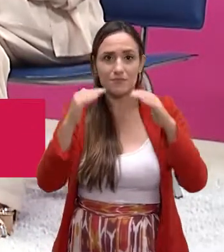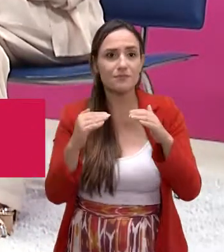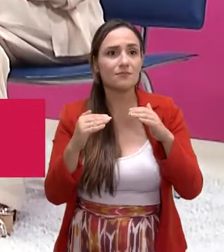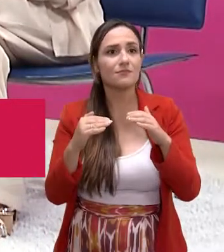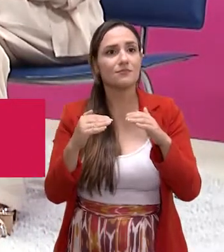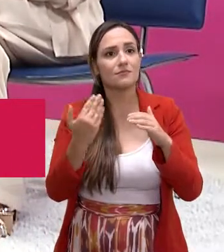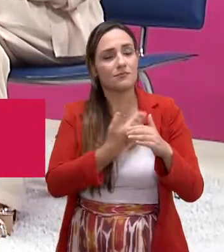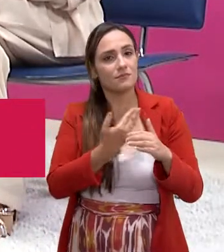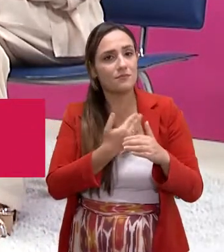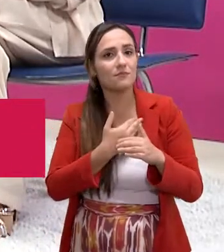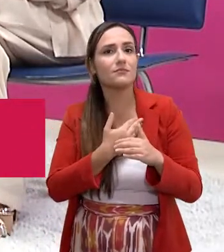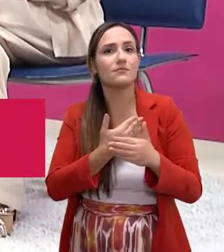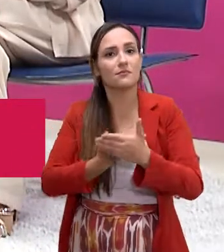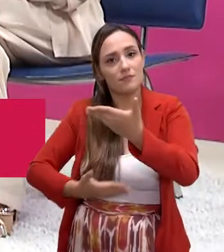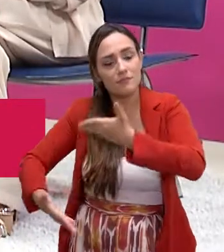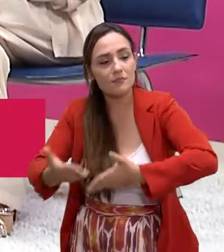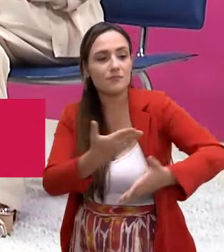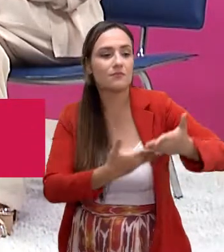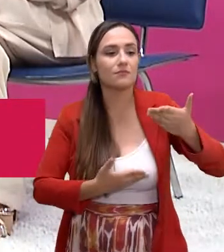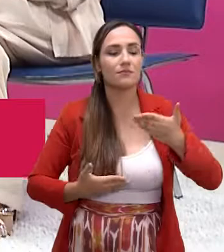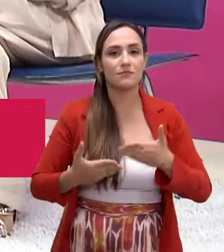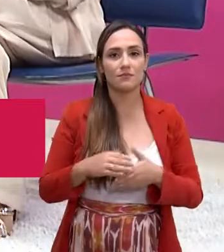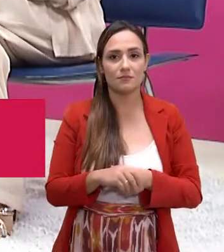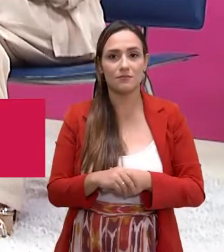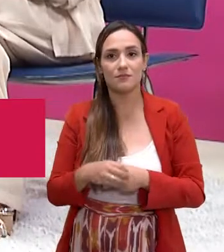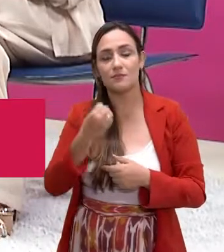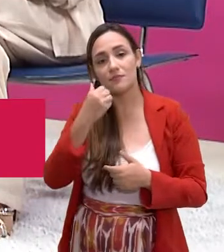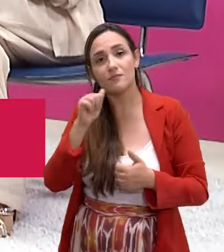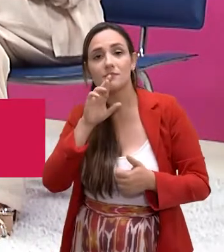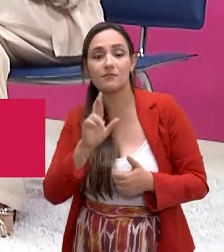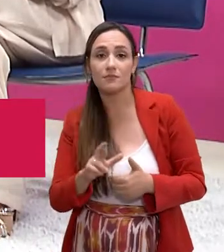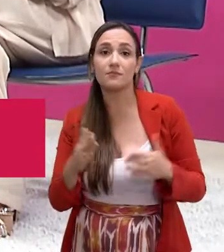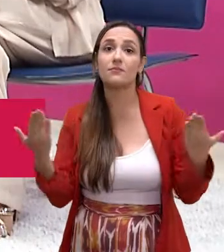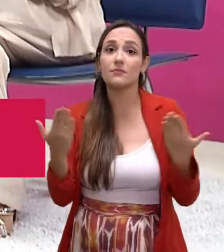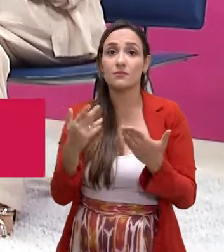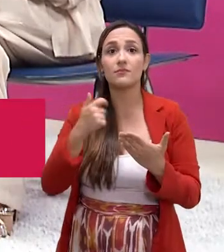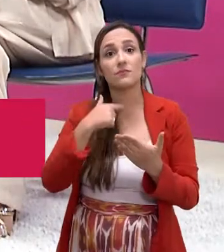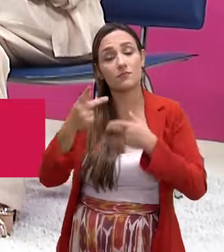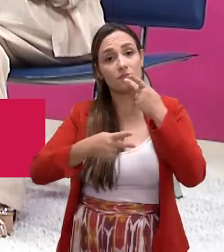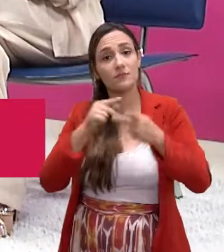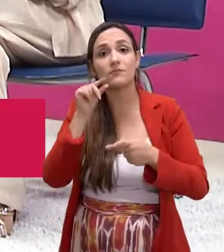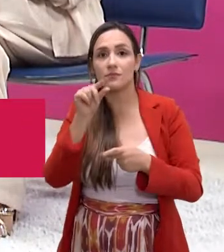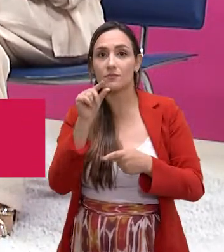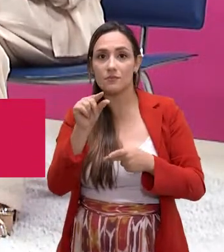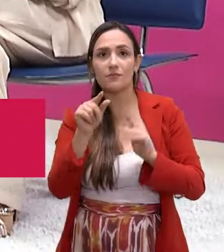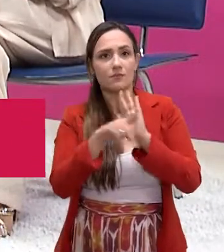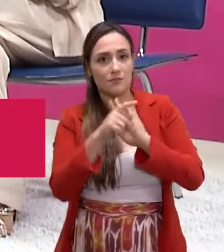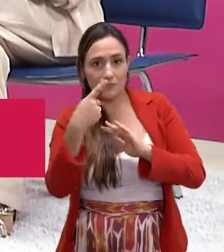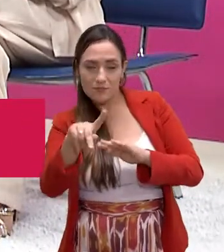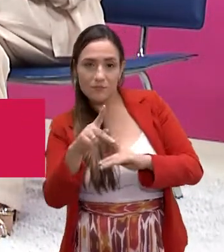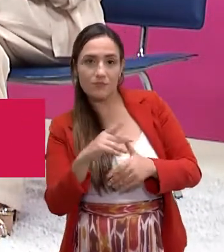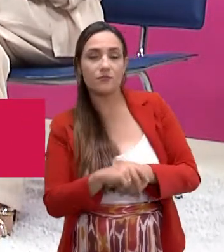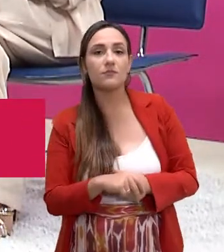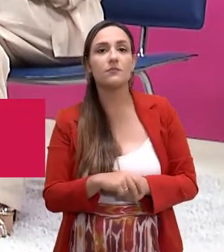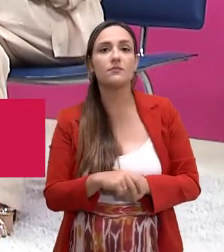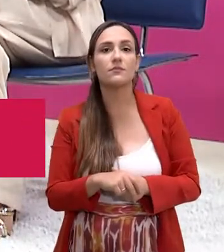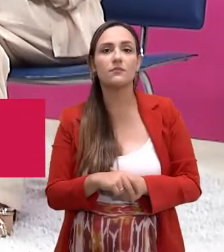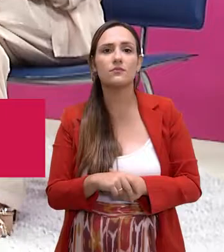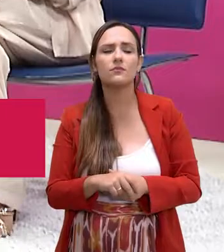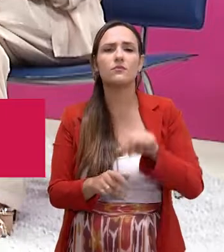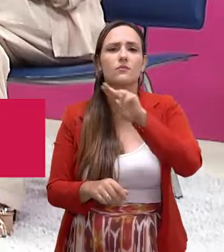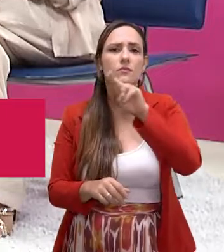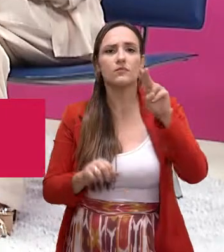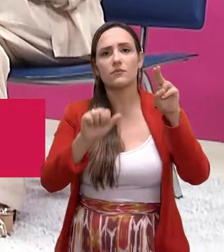de respeito para conseguir levar esse resultado que foi bem sucedido. Agora falando um pouquinho mais do lado pessoal de vocês, sobre a